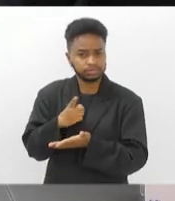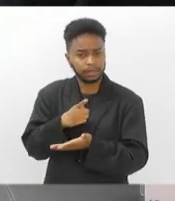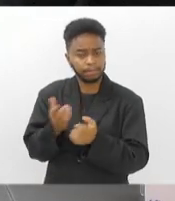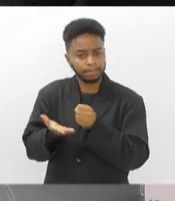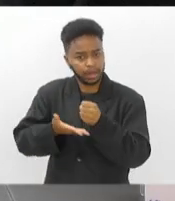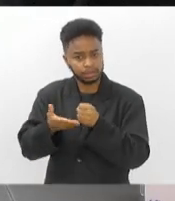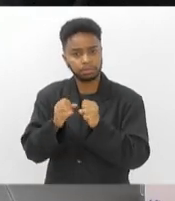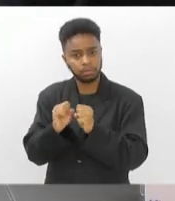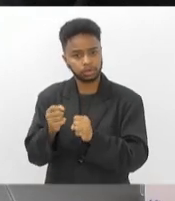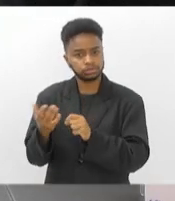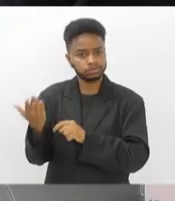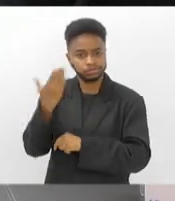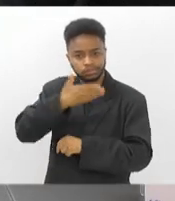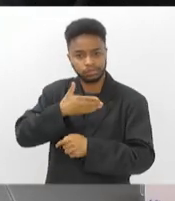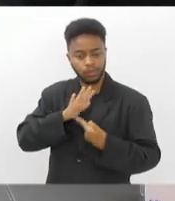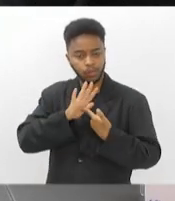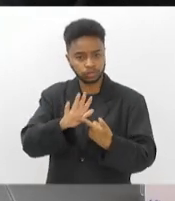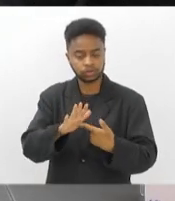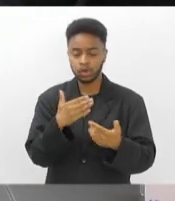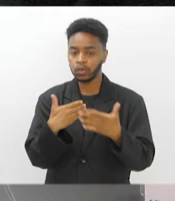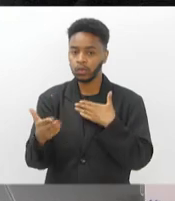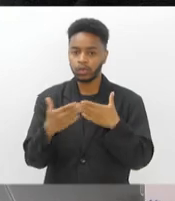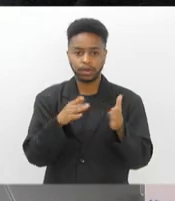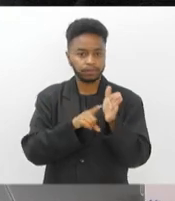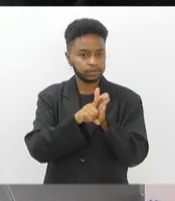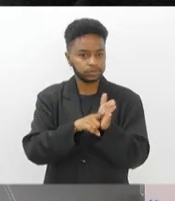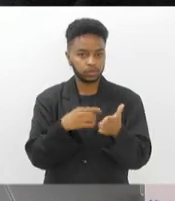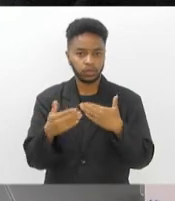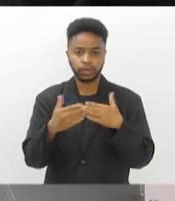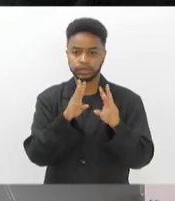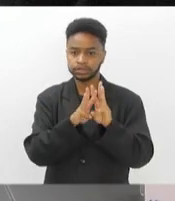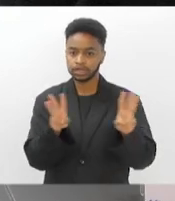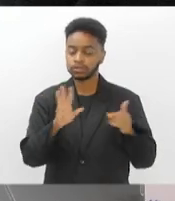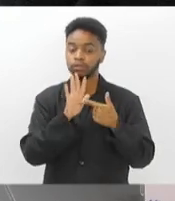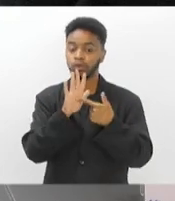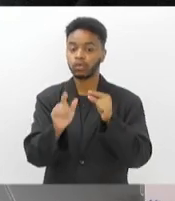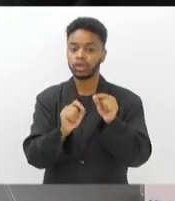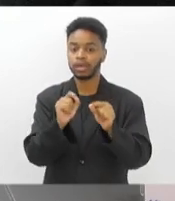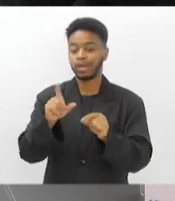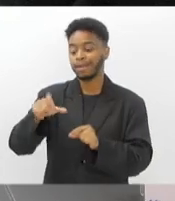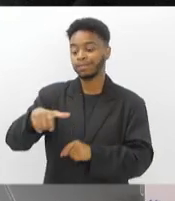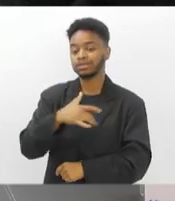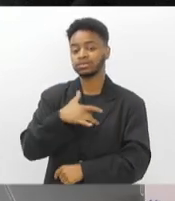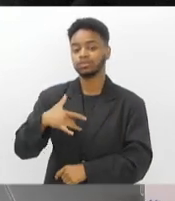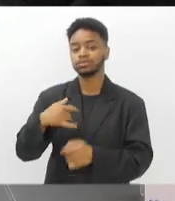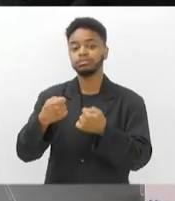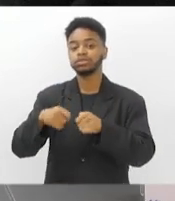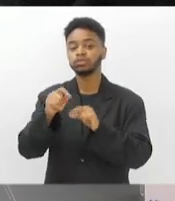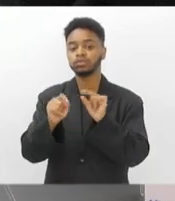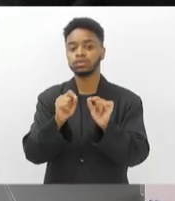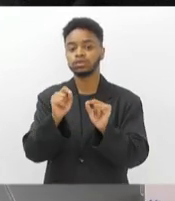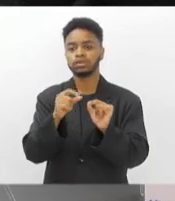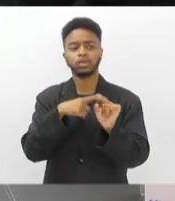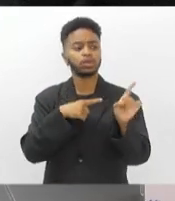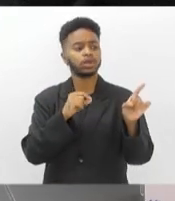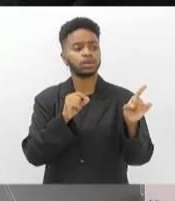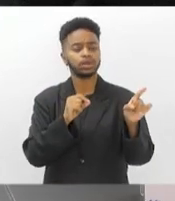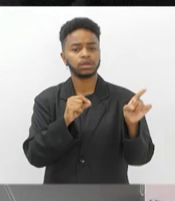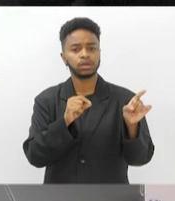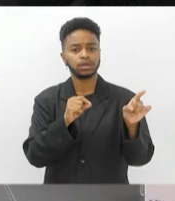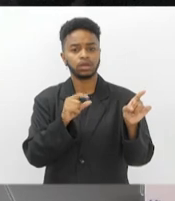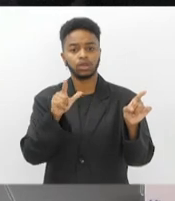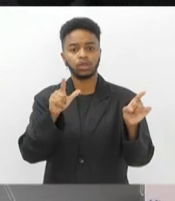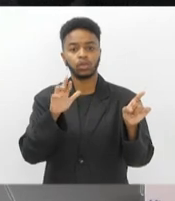confirmar qualquer pesquisa em qualquer site oficial vai dizer que os planos de saúde tem o quê